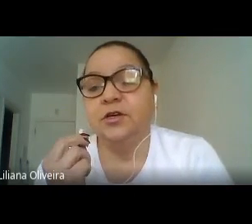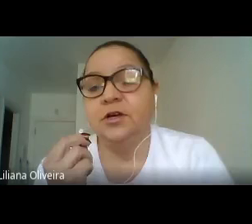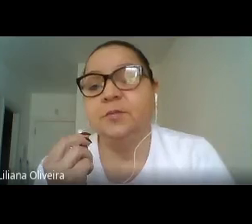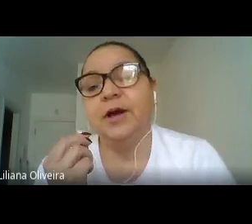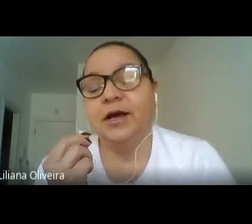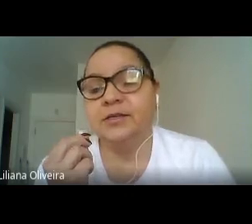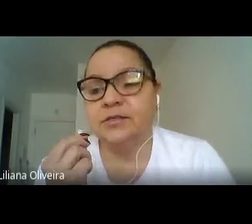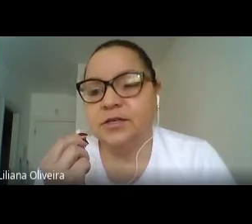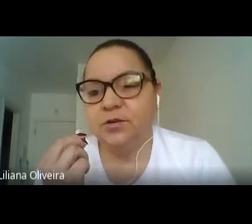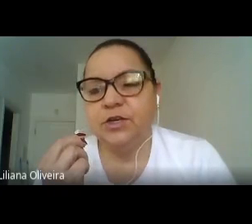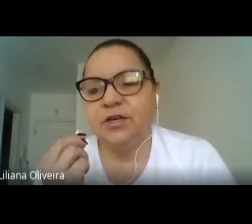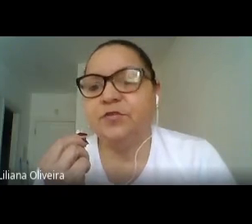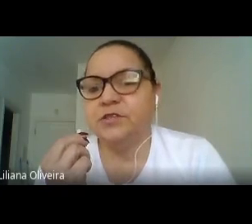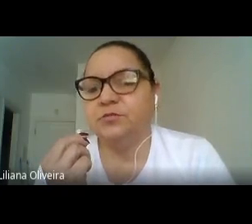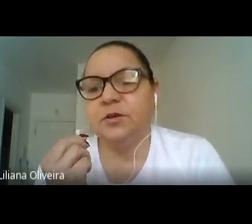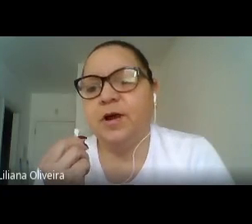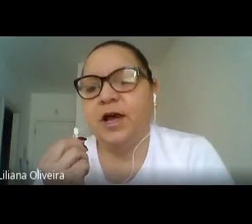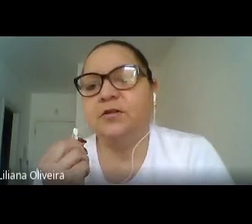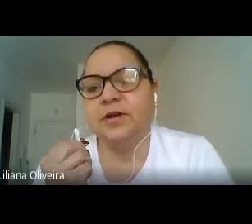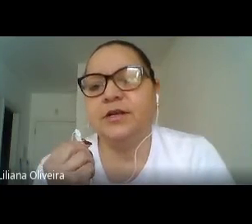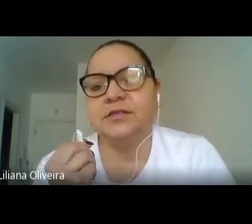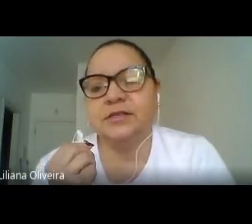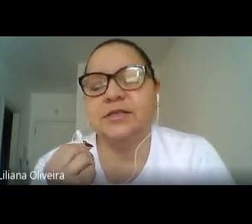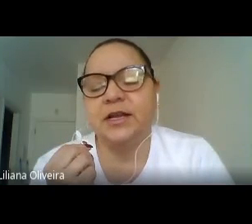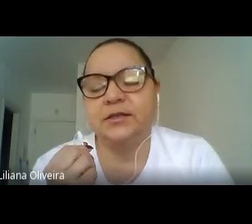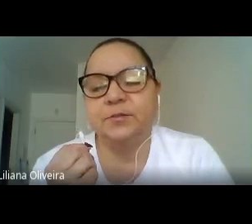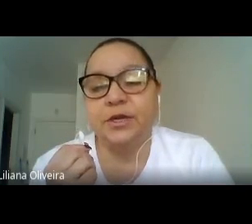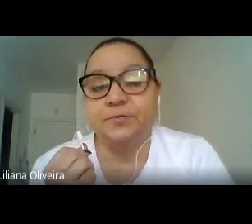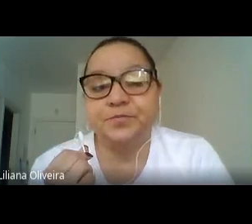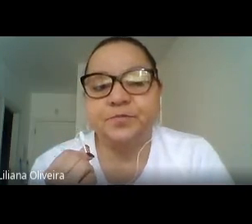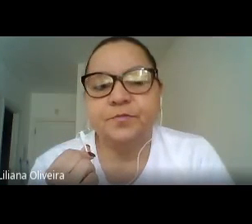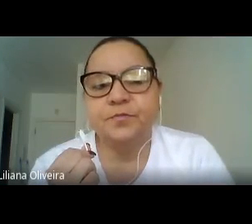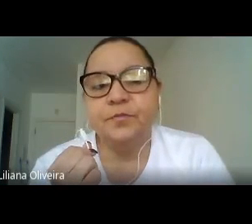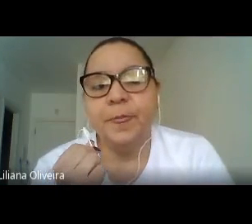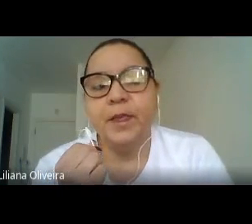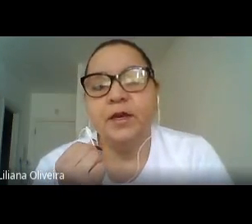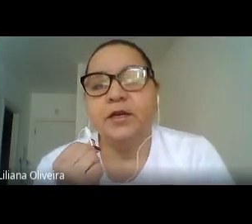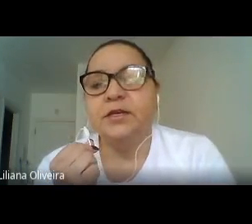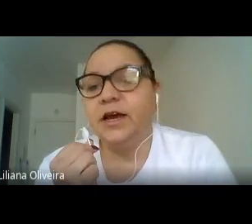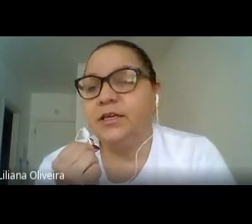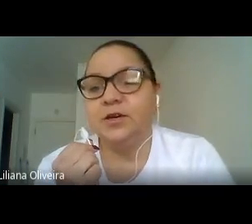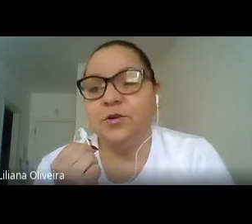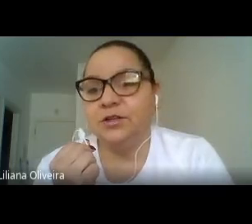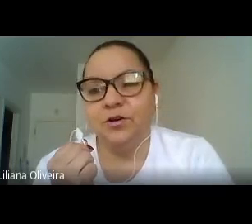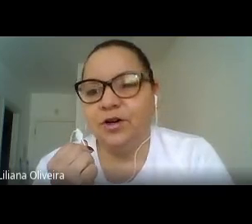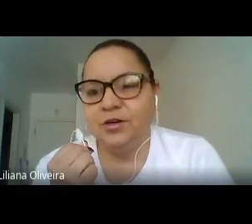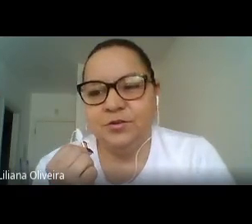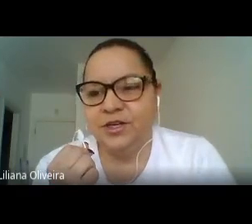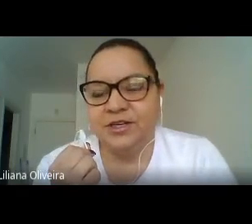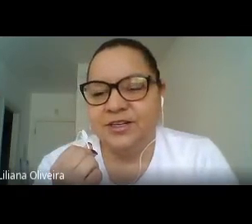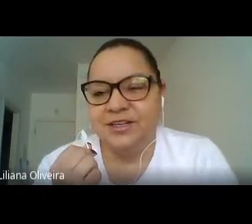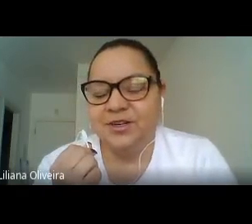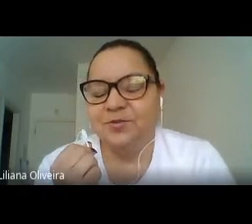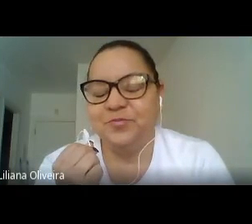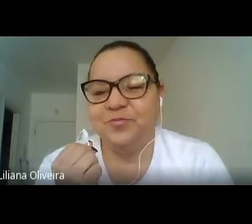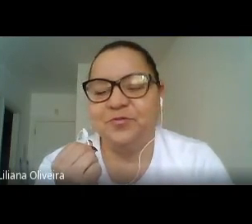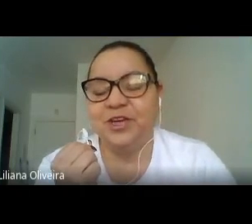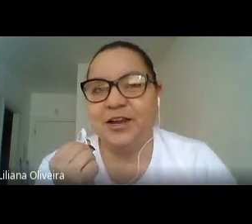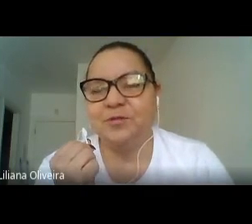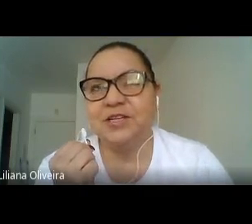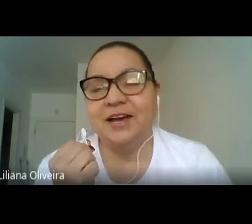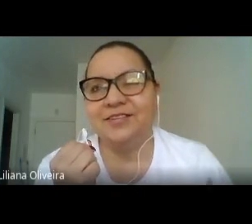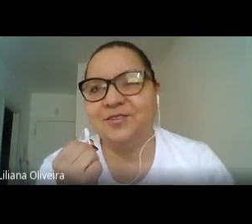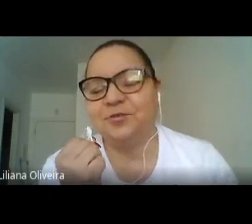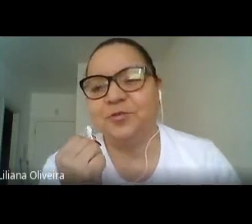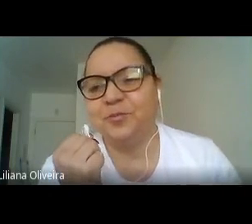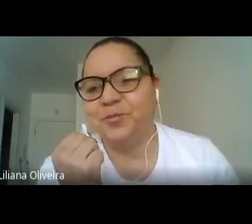intérprete, mas eu iria fazer um trabalho com elas na sala também. E aí eu adoro, eu